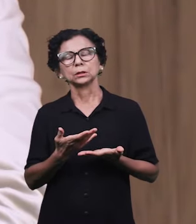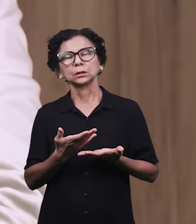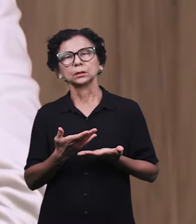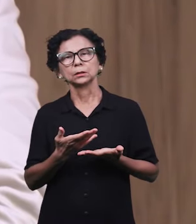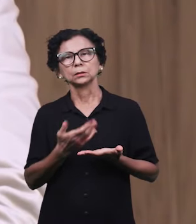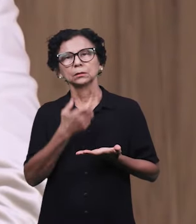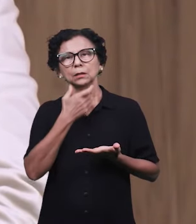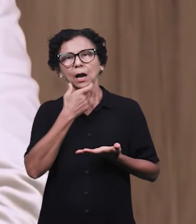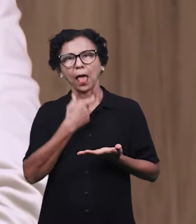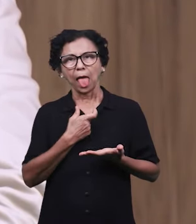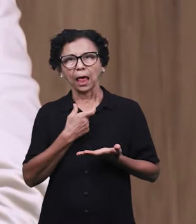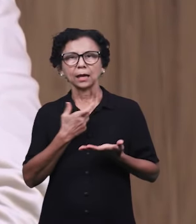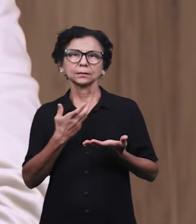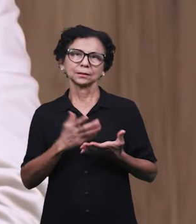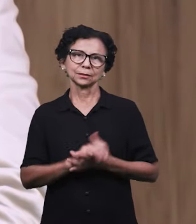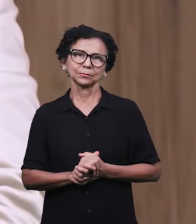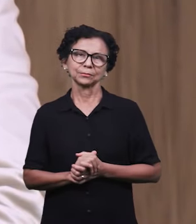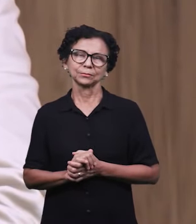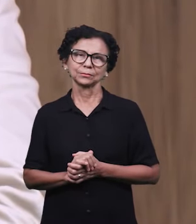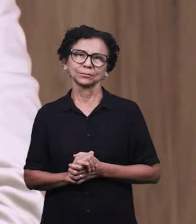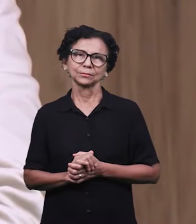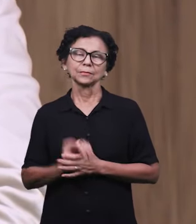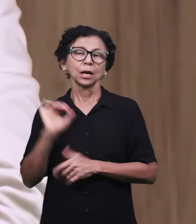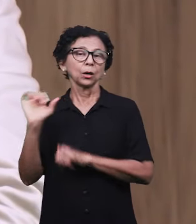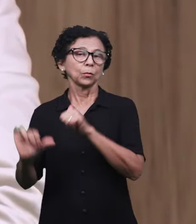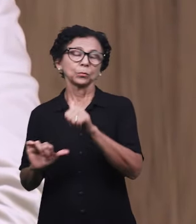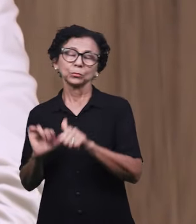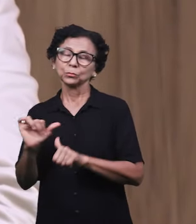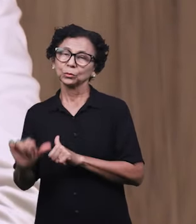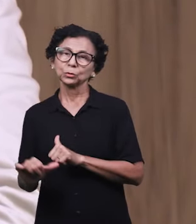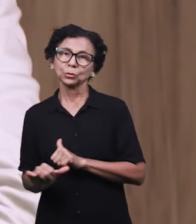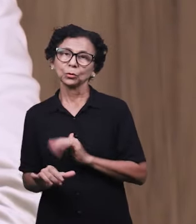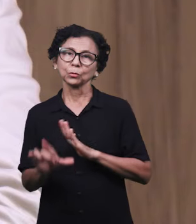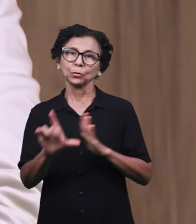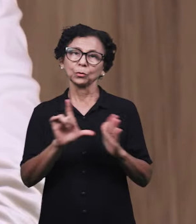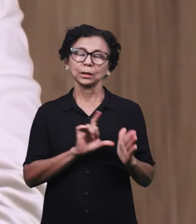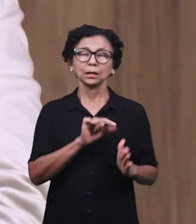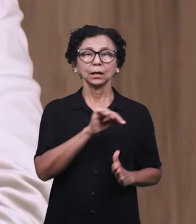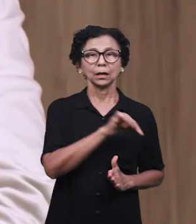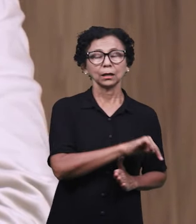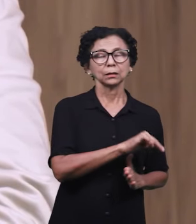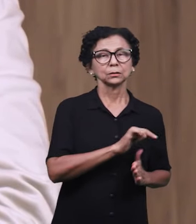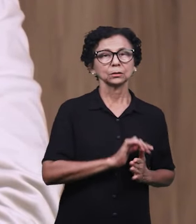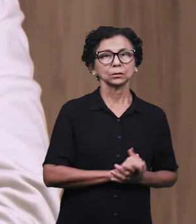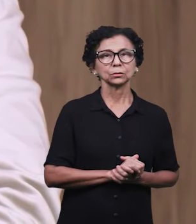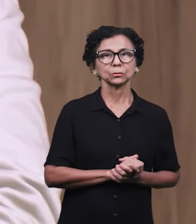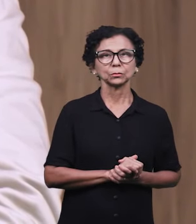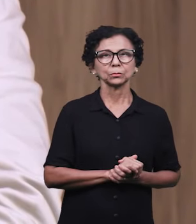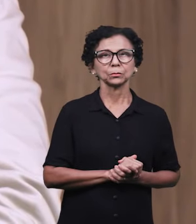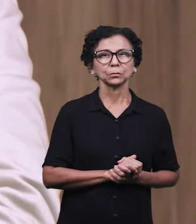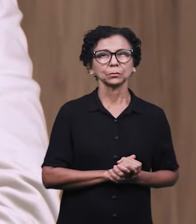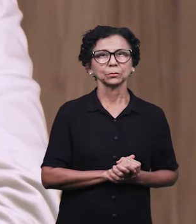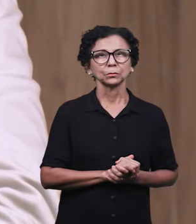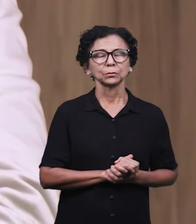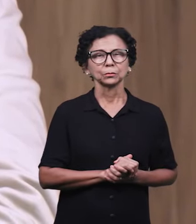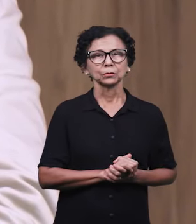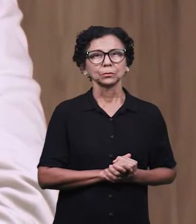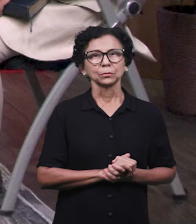E a ciência, ela caminha assim, coisas que hoje são tidas como absolutas, no futuro ela vai tornar